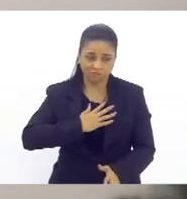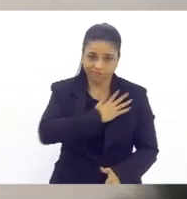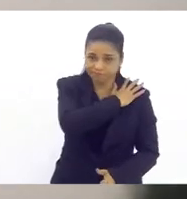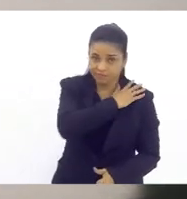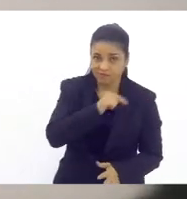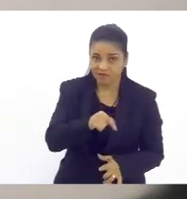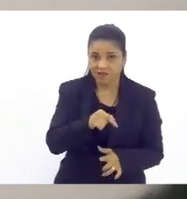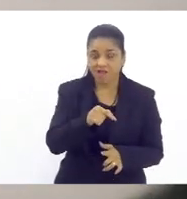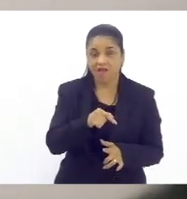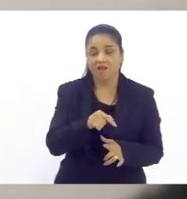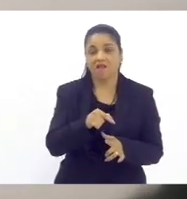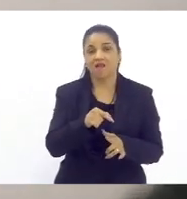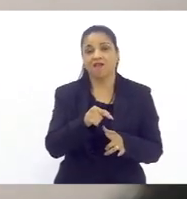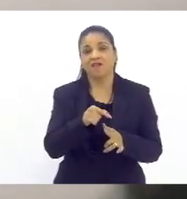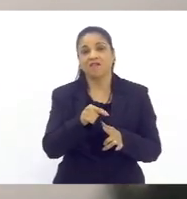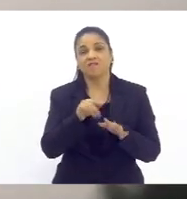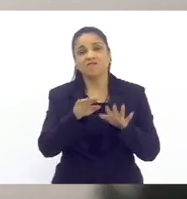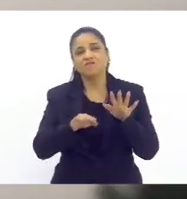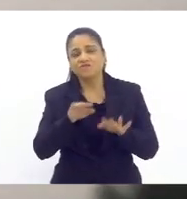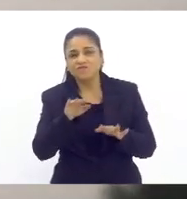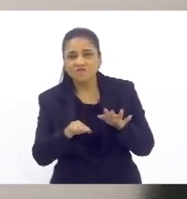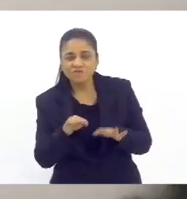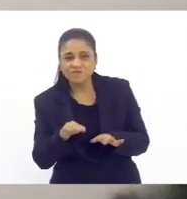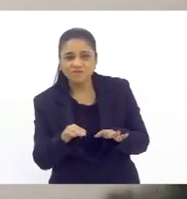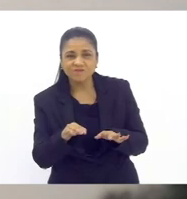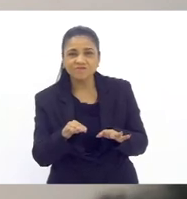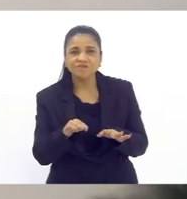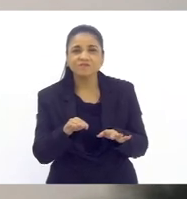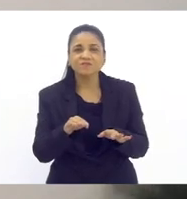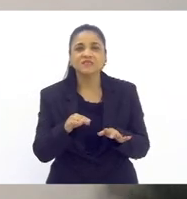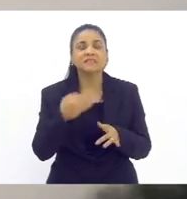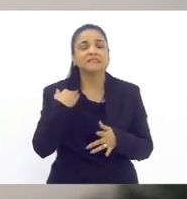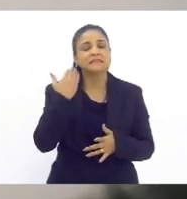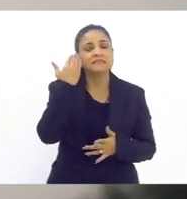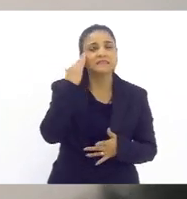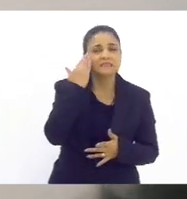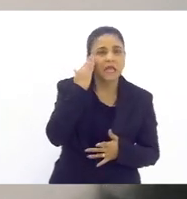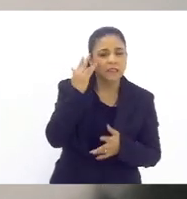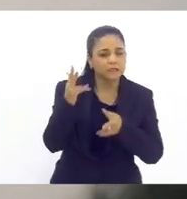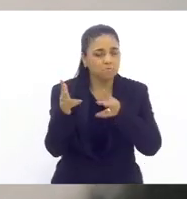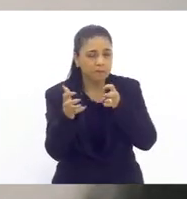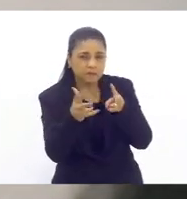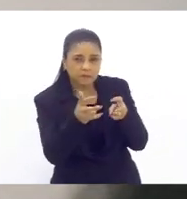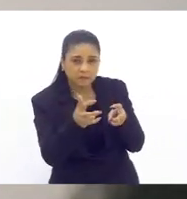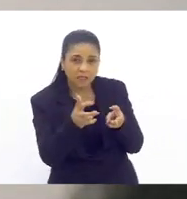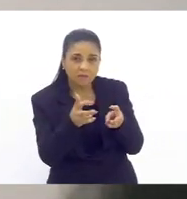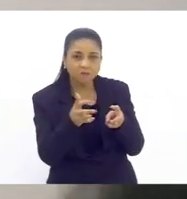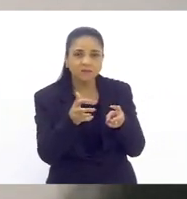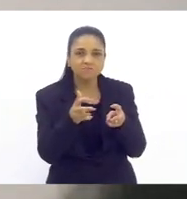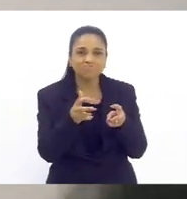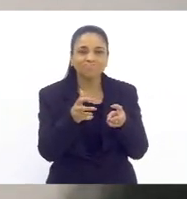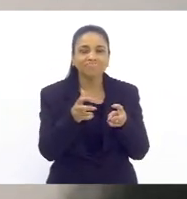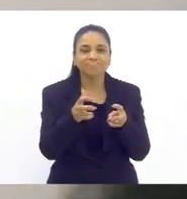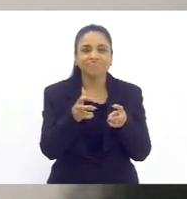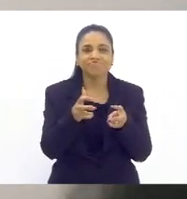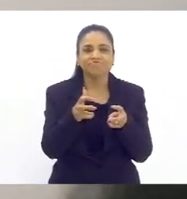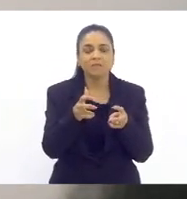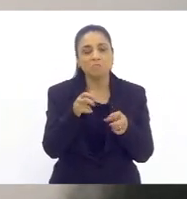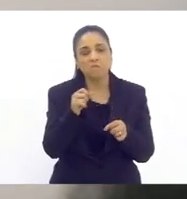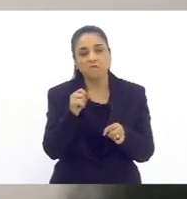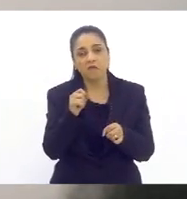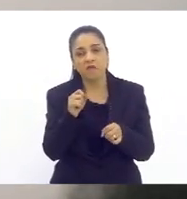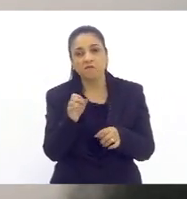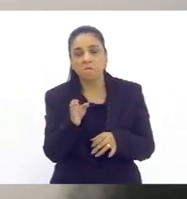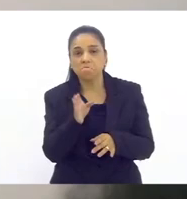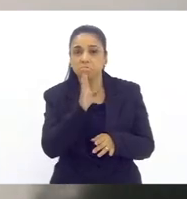conjunturais muita das vezes a gente entende também e percebe que ela é muitas vezes paralisante